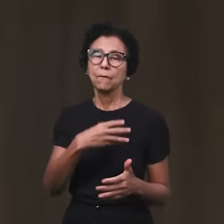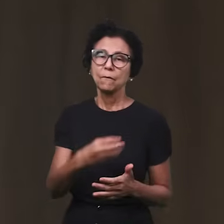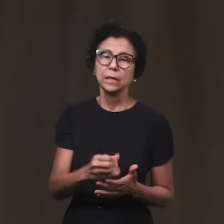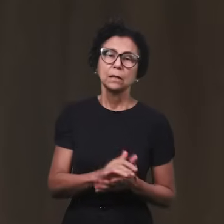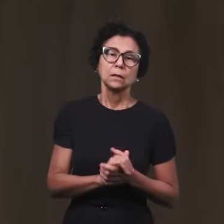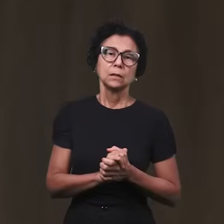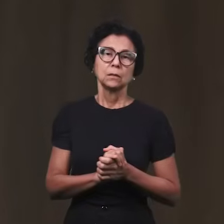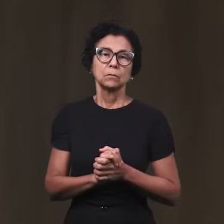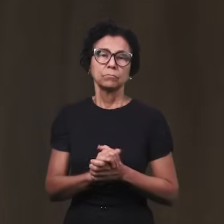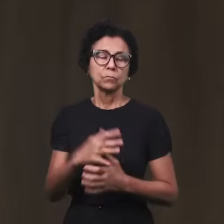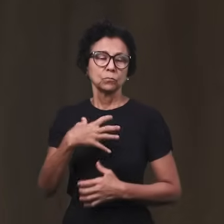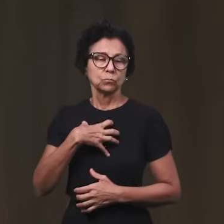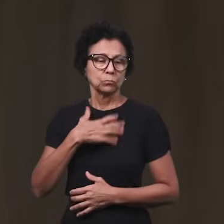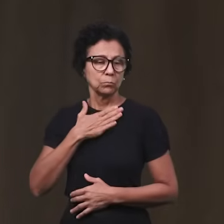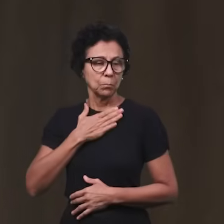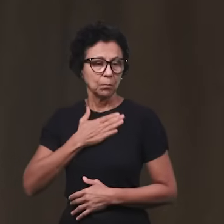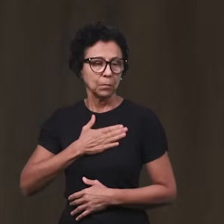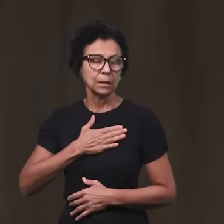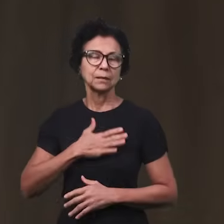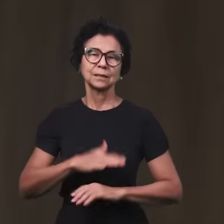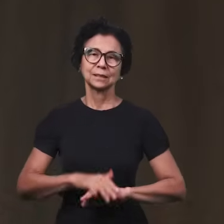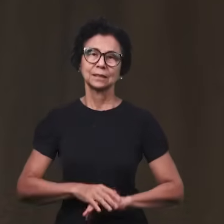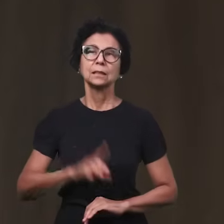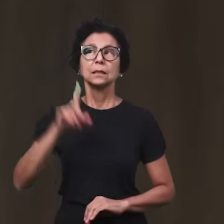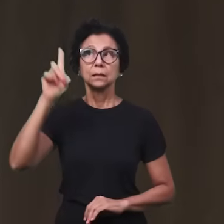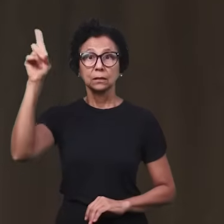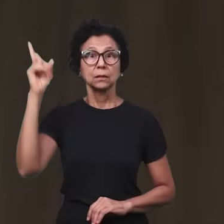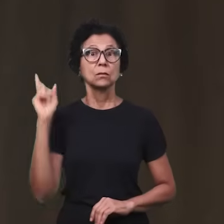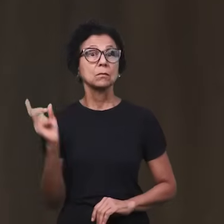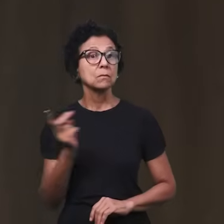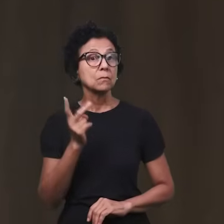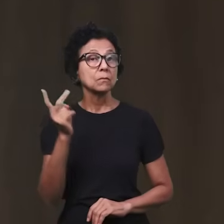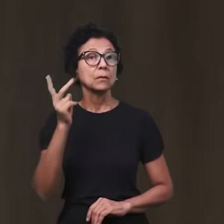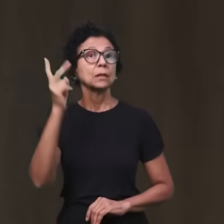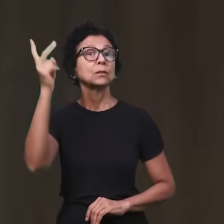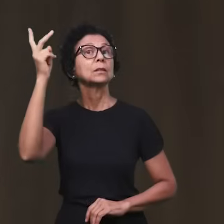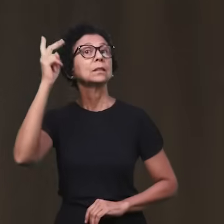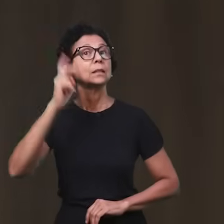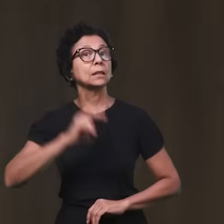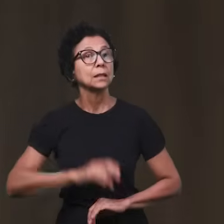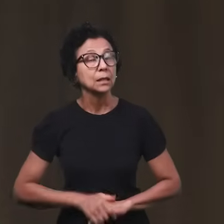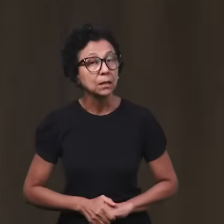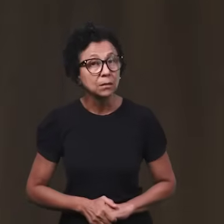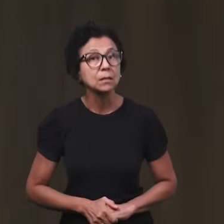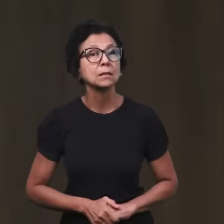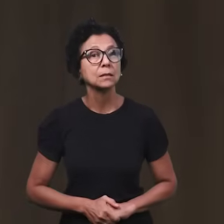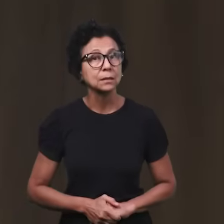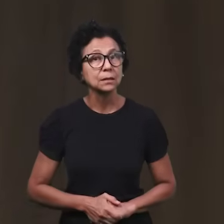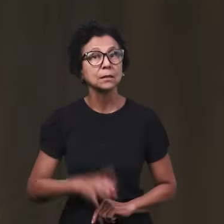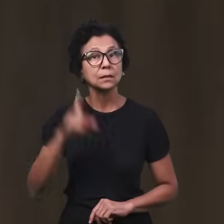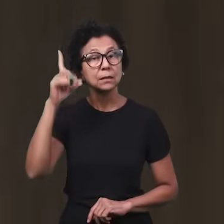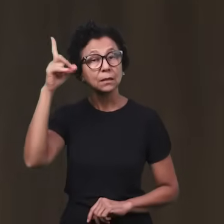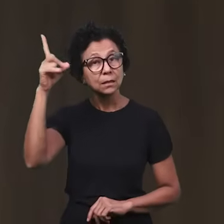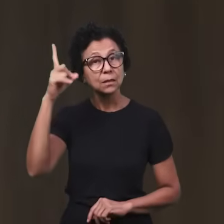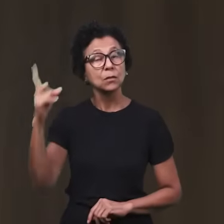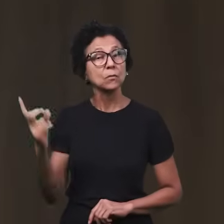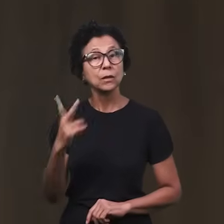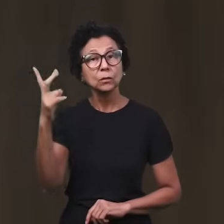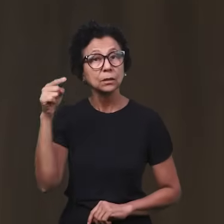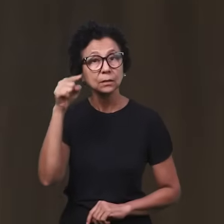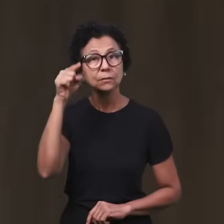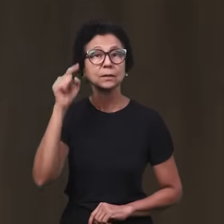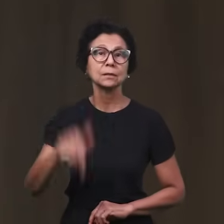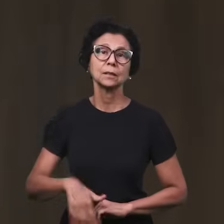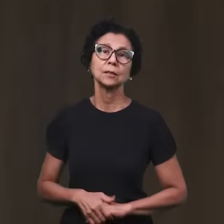com o esposo de forma mansa, de forma quieta, isso é precioso diante de Deus. Mulher, você está fazendo um serviço precioso diante de